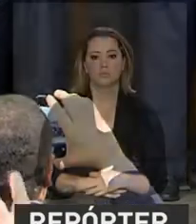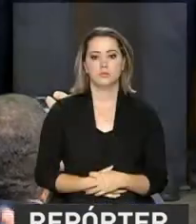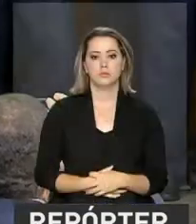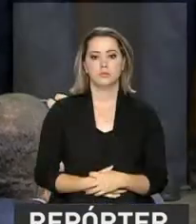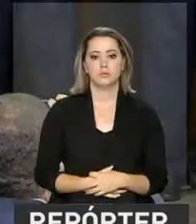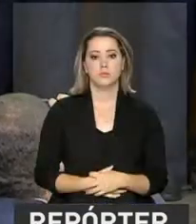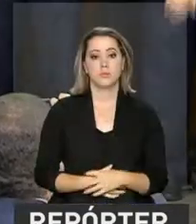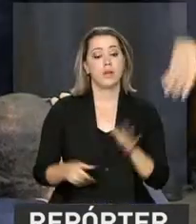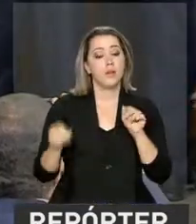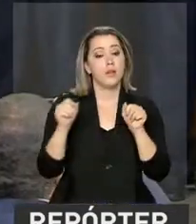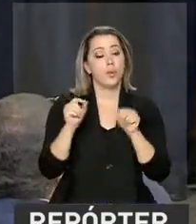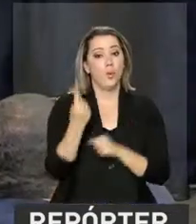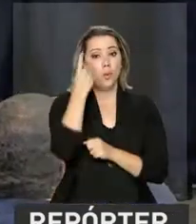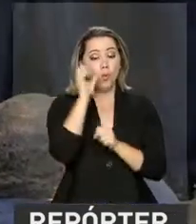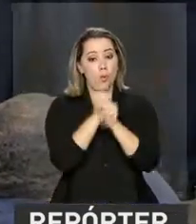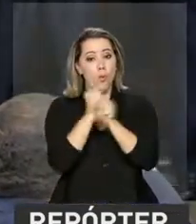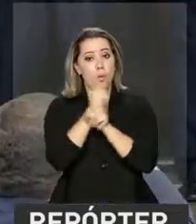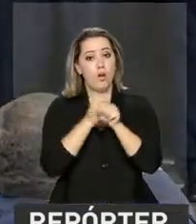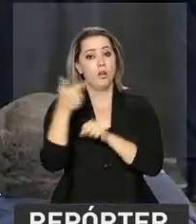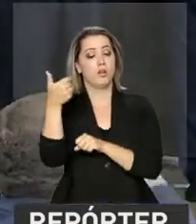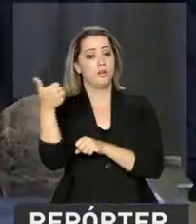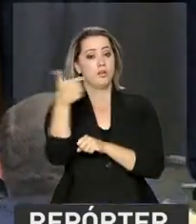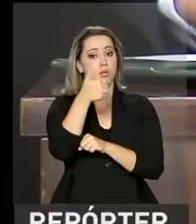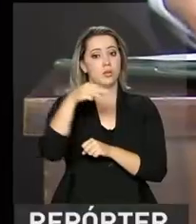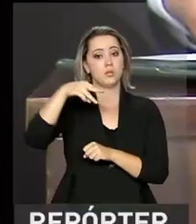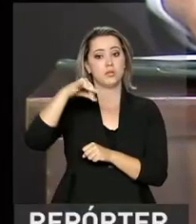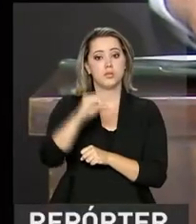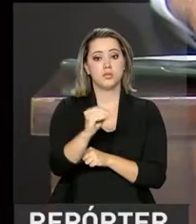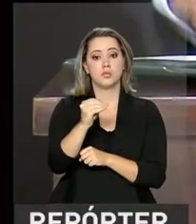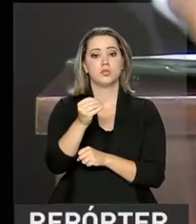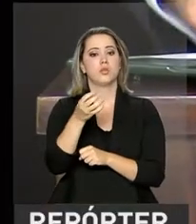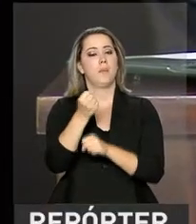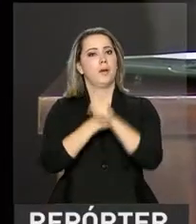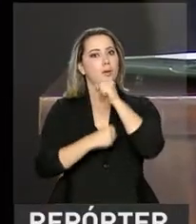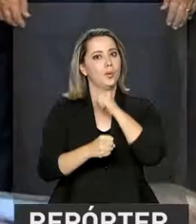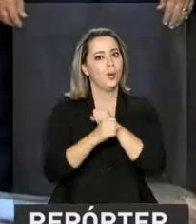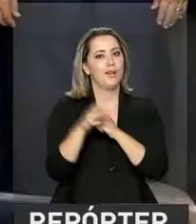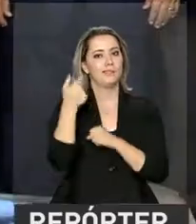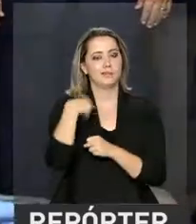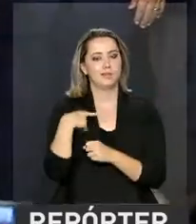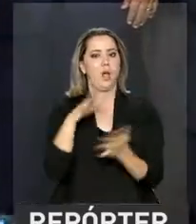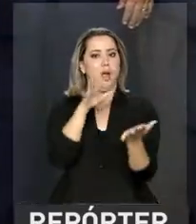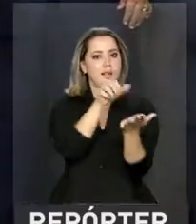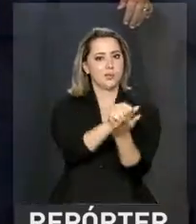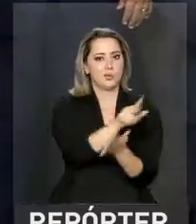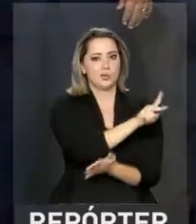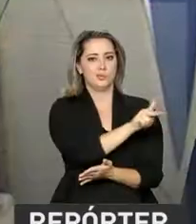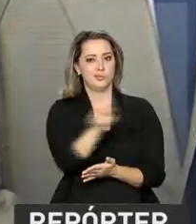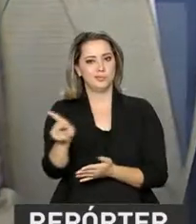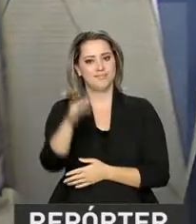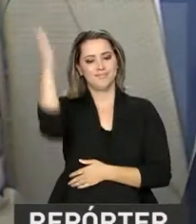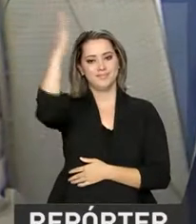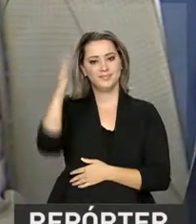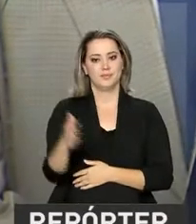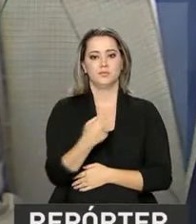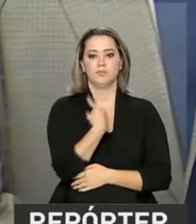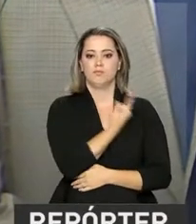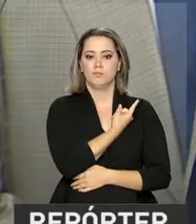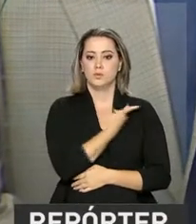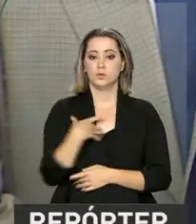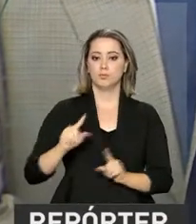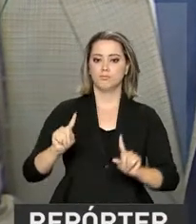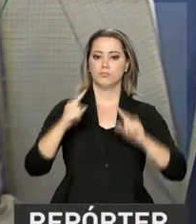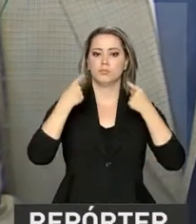faz um ano em 12 de maio de 2016 o presidente michel temer assumiu o país nosso maior desafio